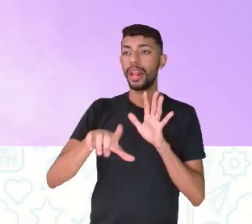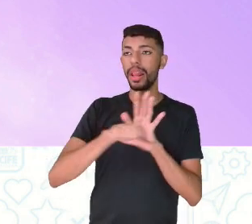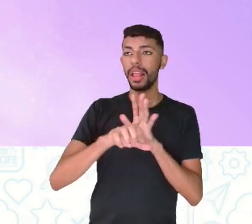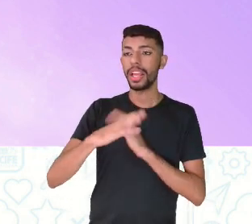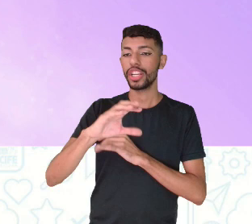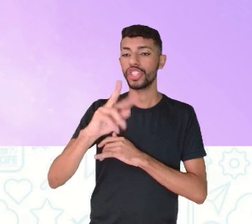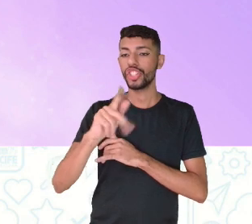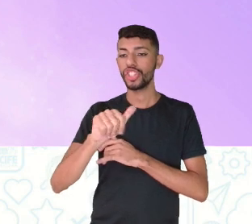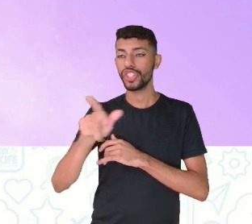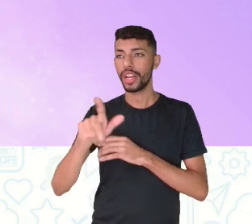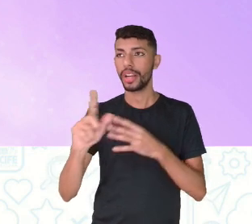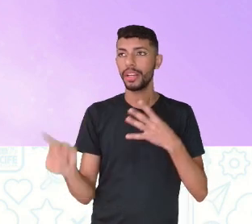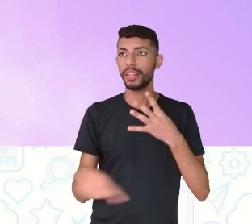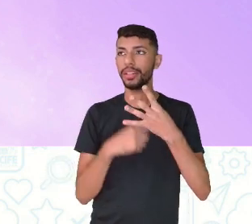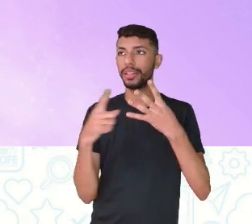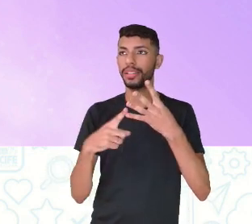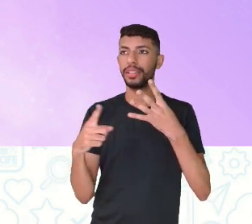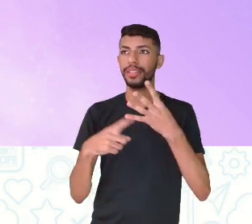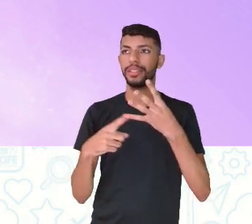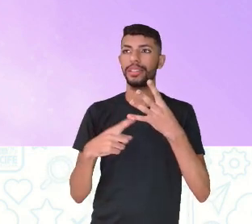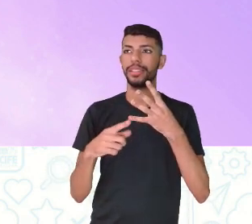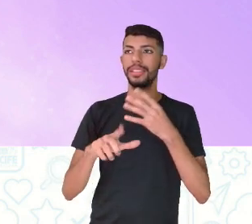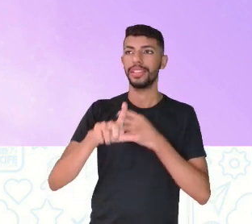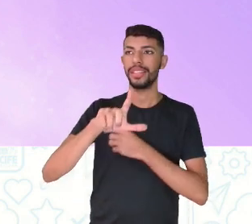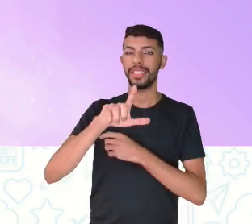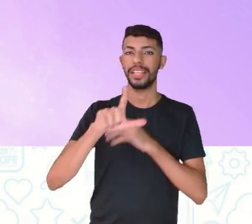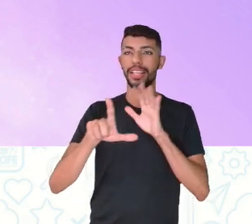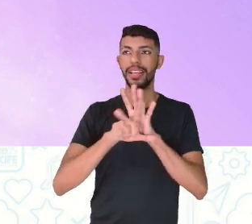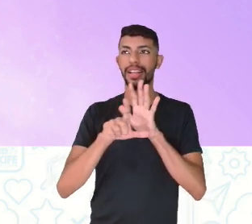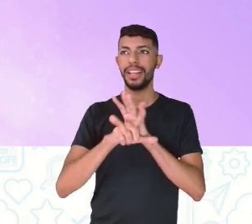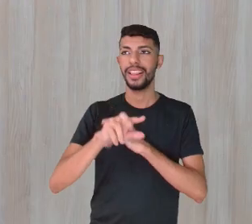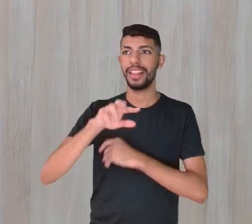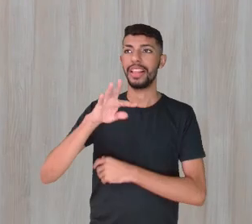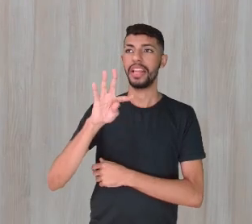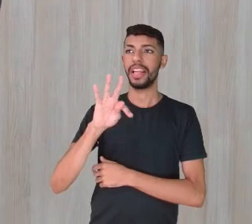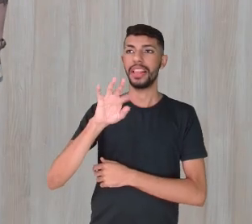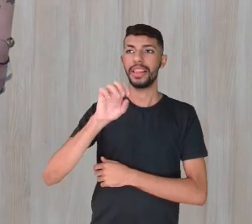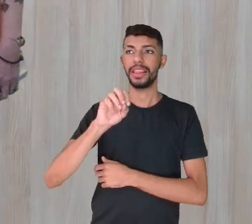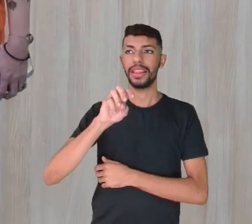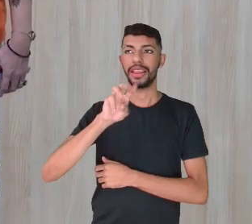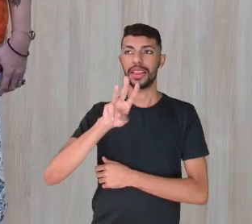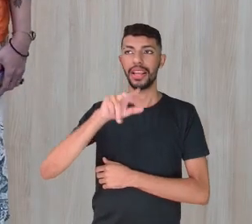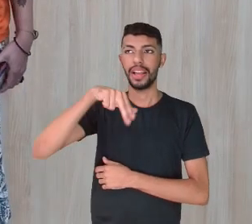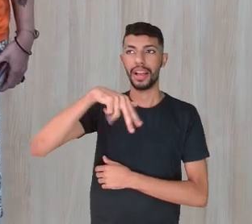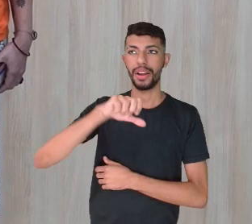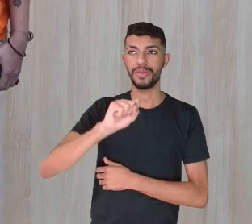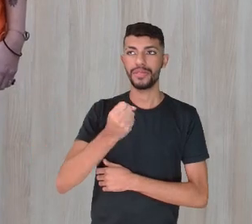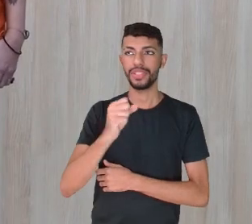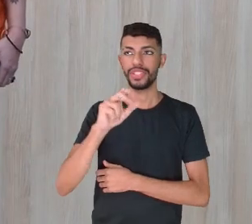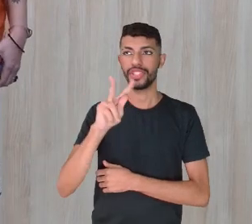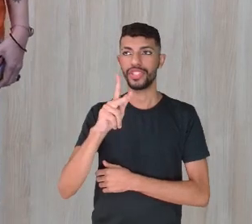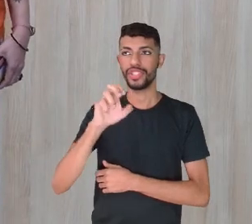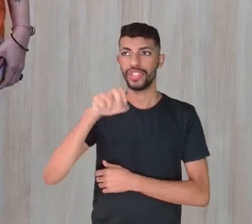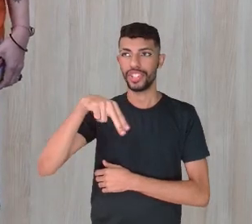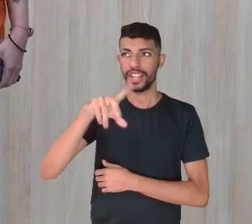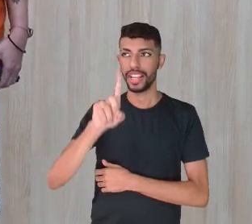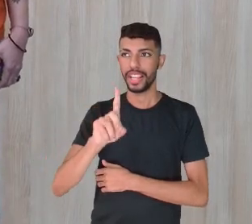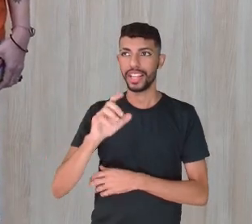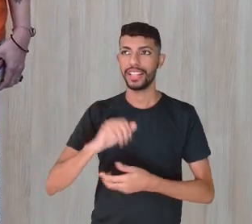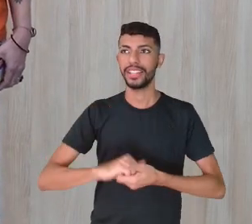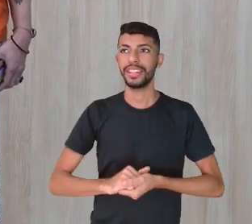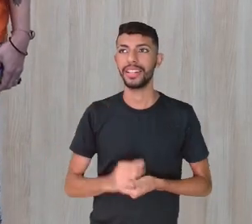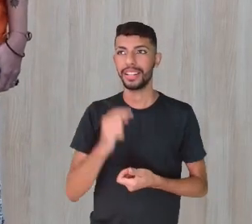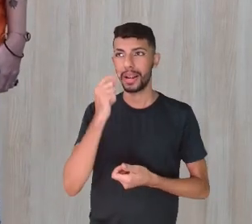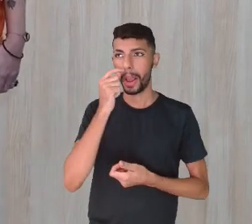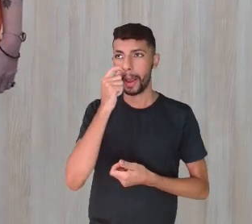de Townshend. Eu acho que é assim, né? A pronúncia. A professora aqui não sabe